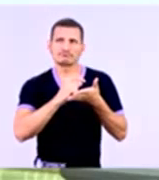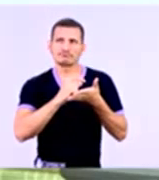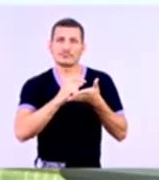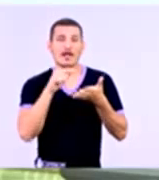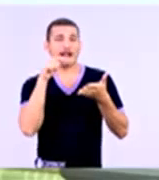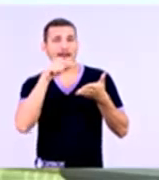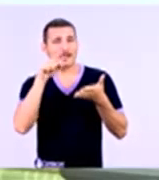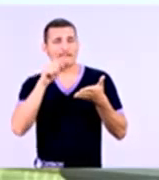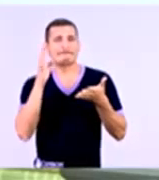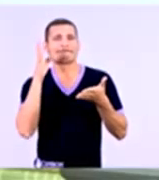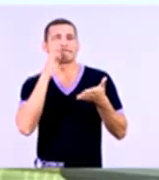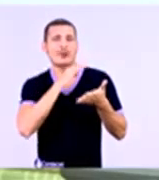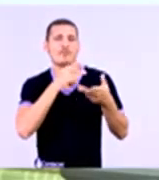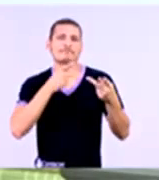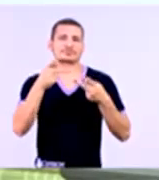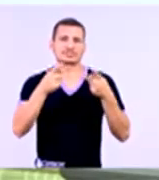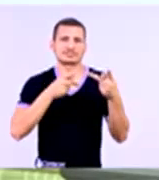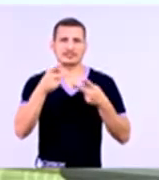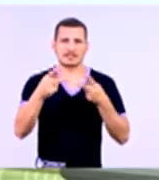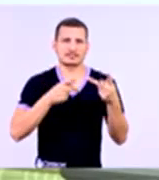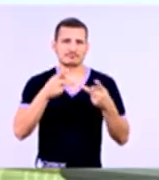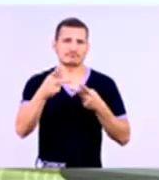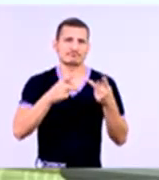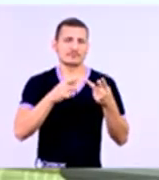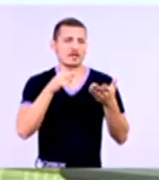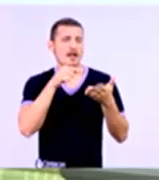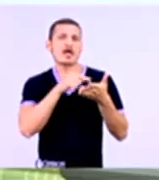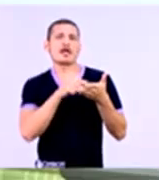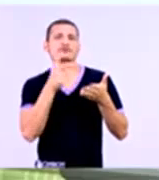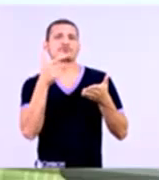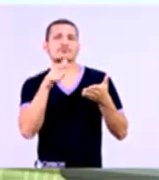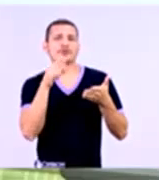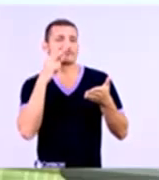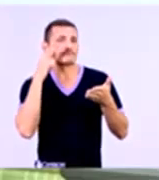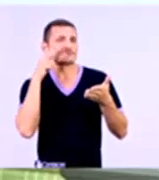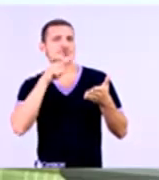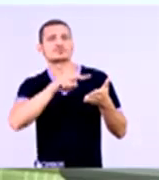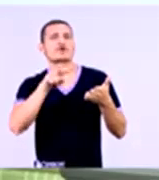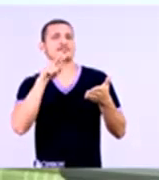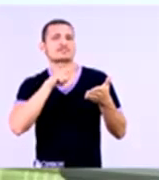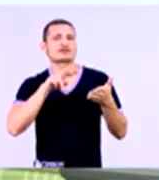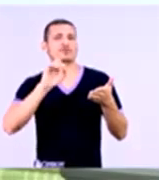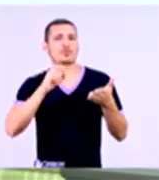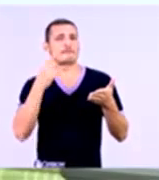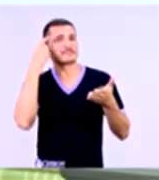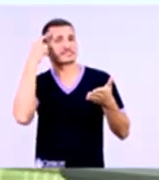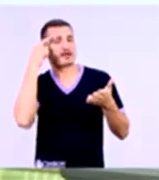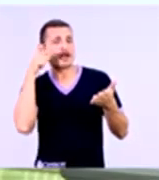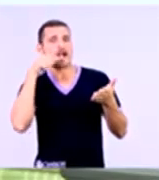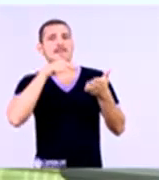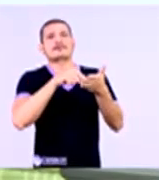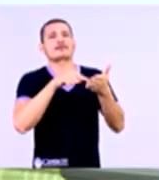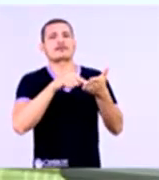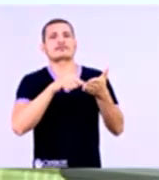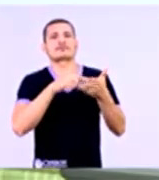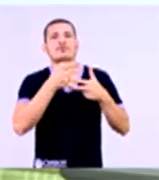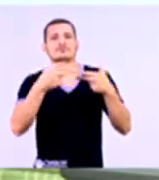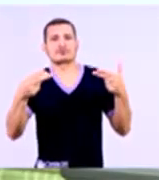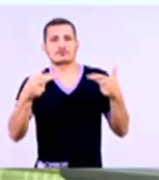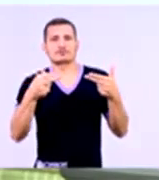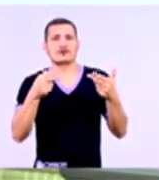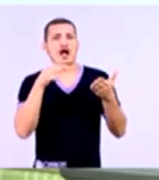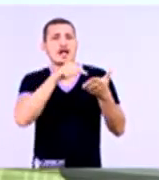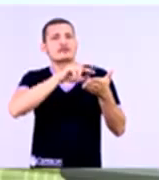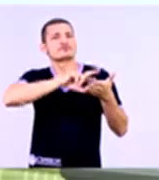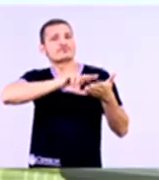mal projetada, ela foi uma tela que não foi visualizada ou pensada para aquele dispositivo, ou para aquela cadeia